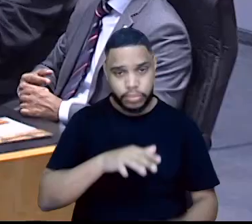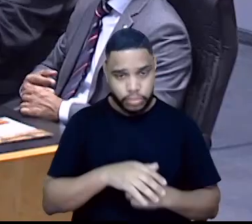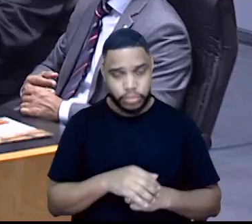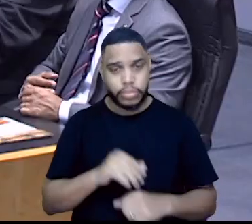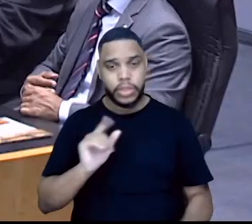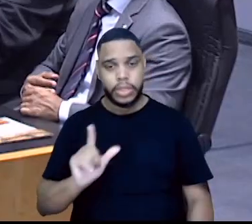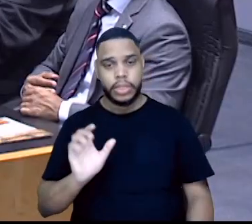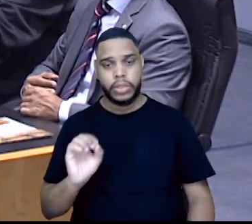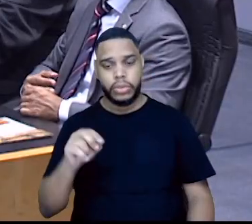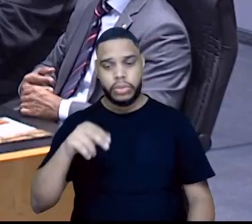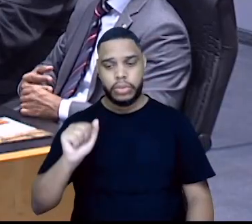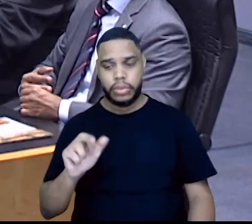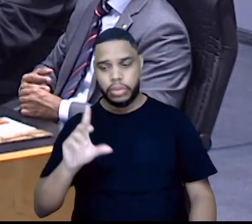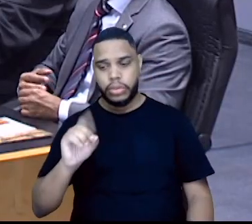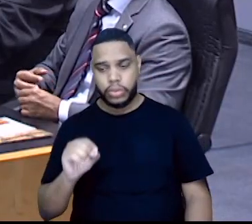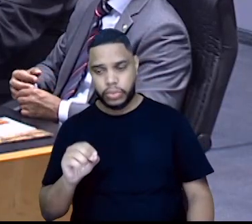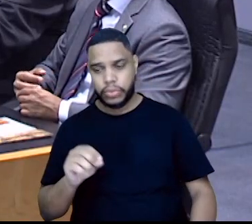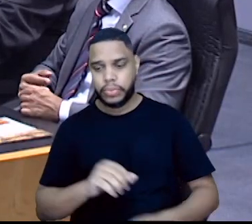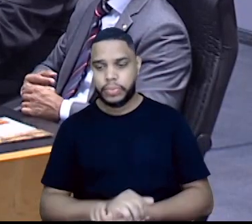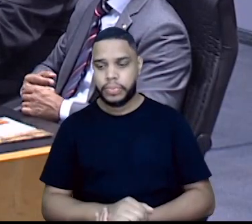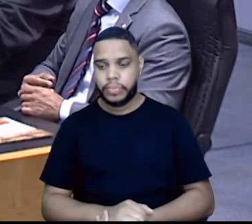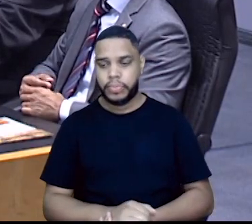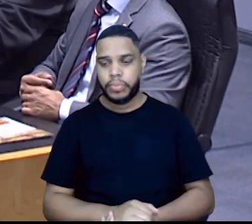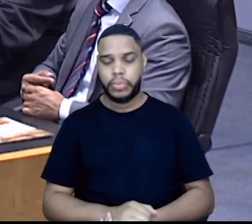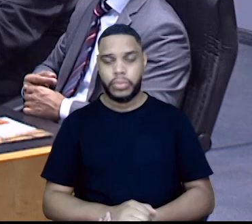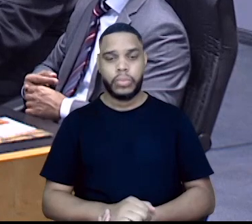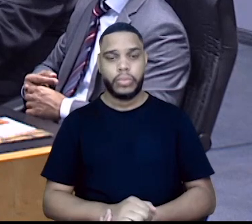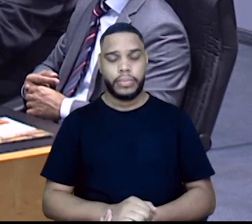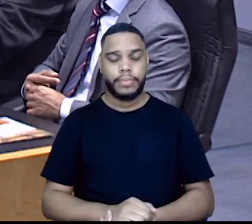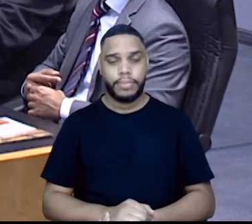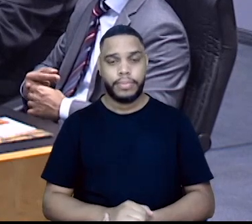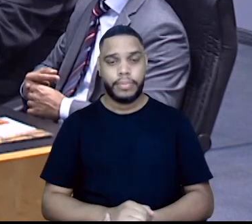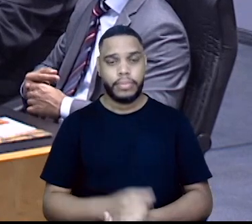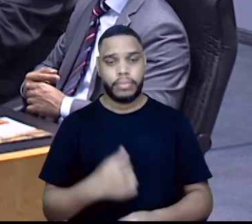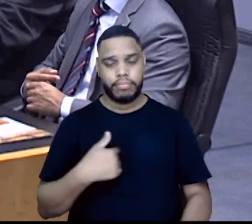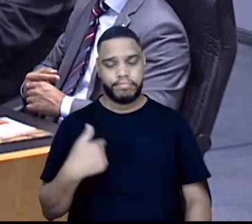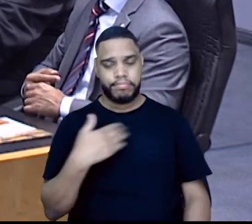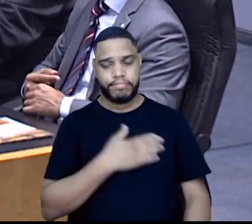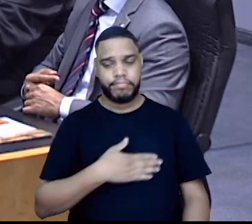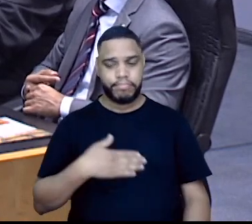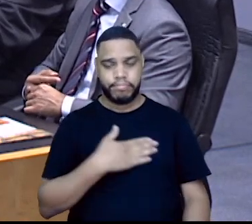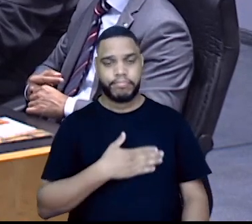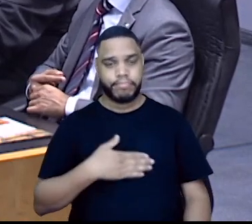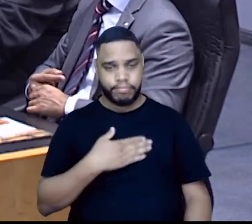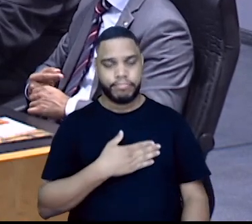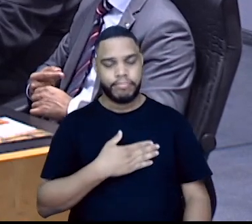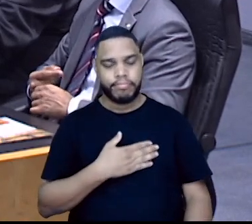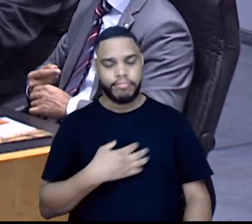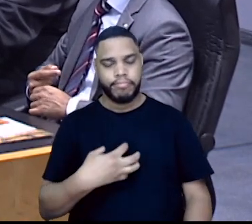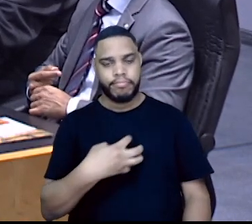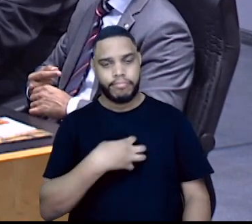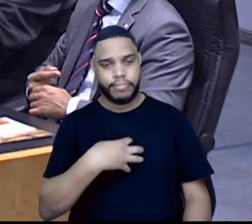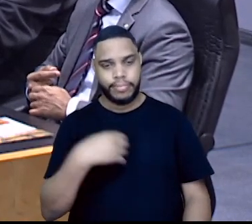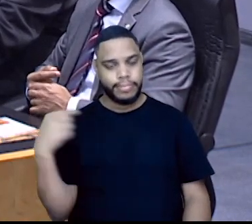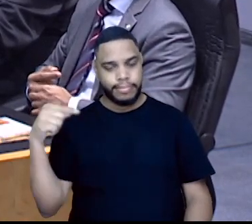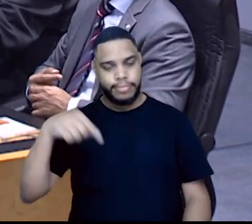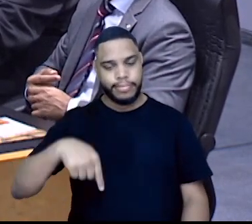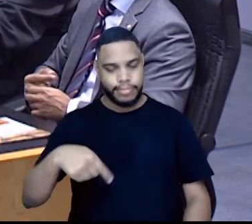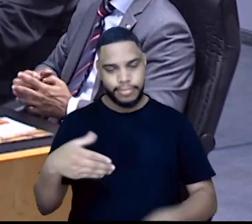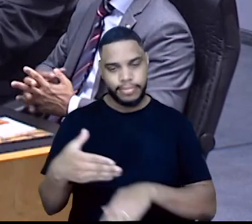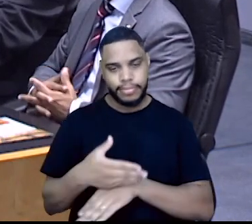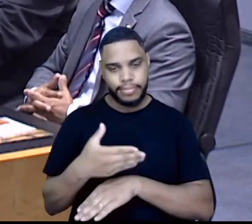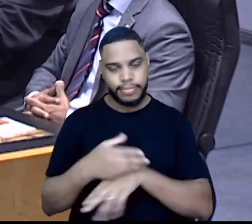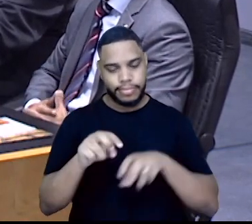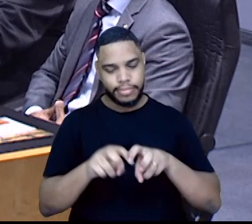Leonardo de Magalhães. E, como disse, eu tenho muito prazer e muita honra de estar aqui